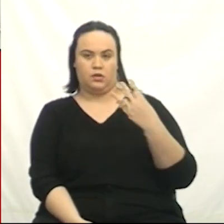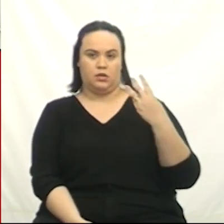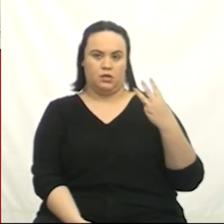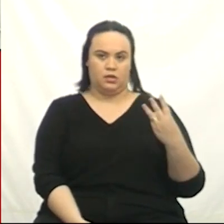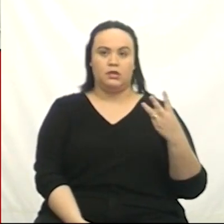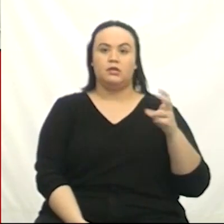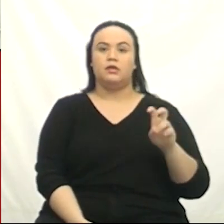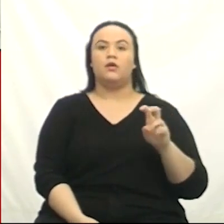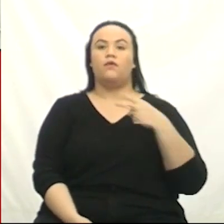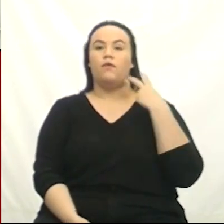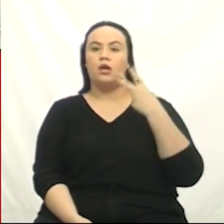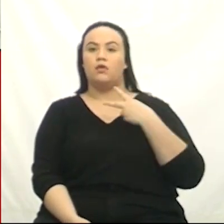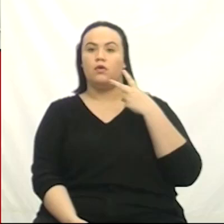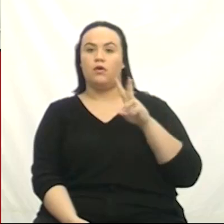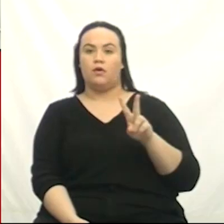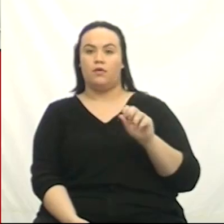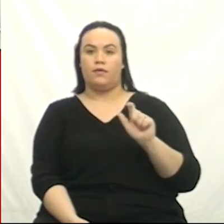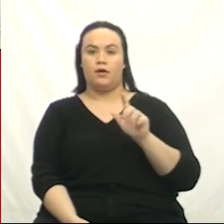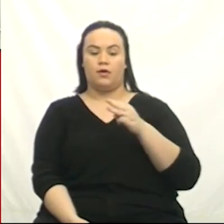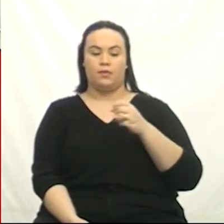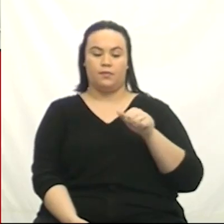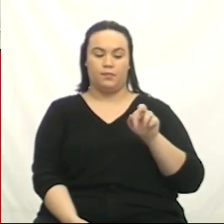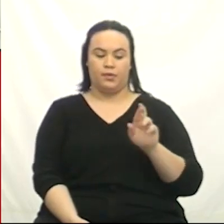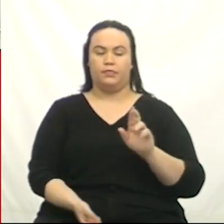autoria do vereador Valmir D'Agostinho.